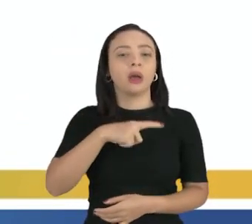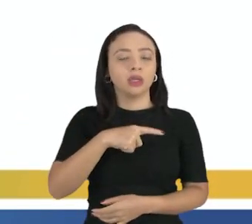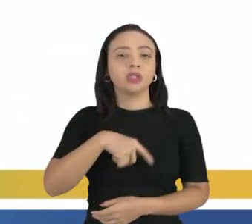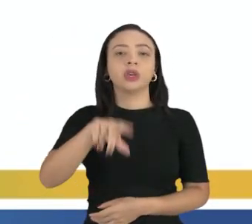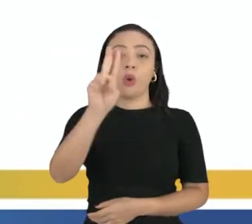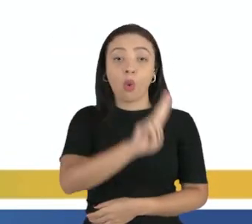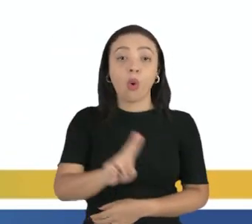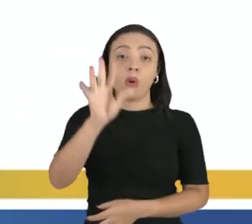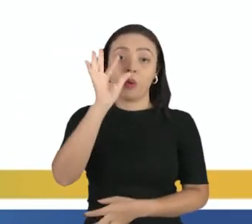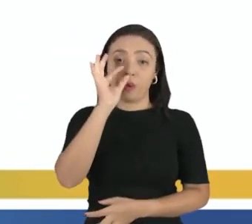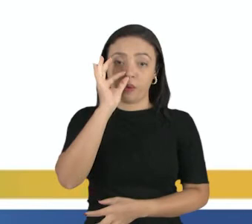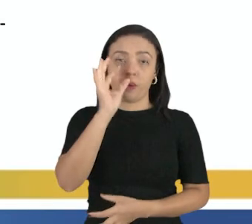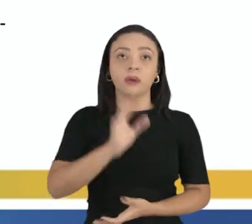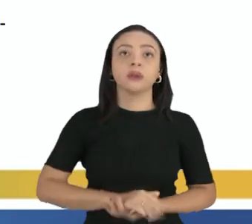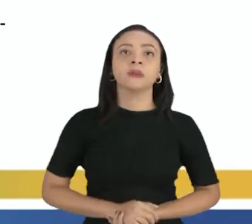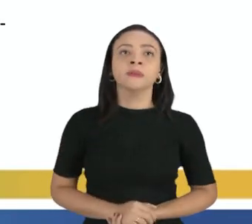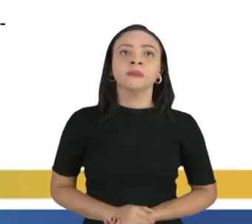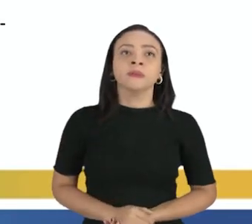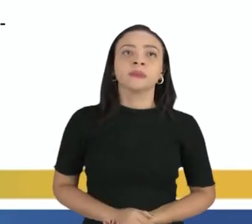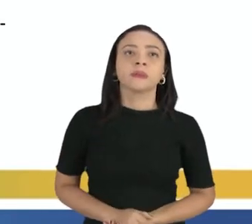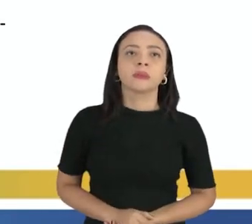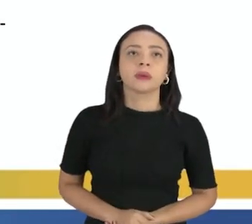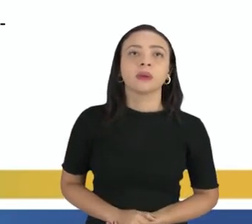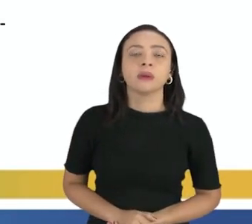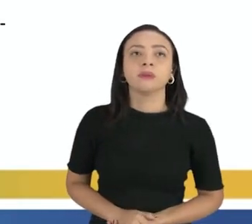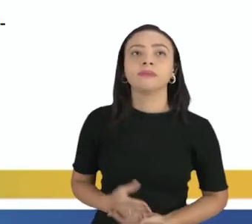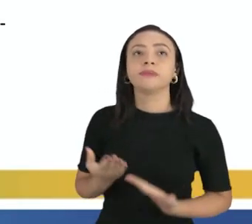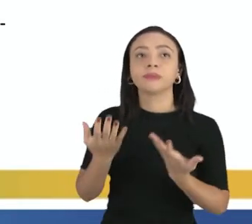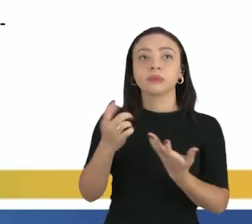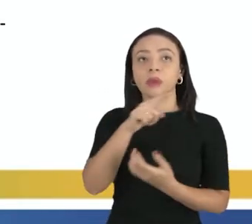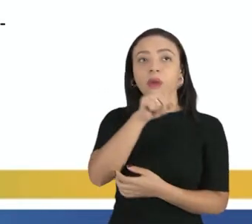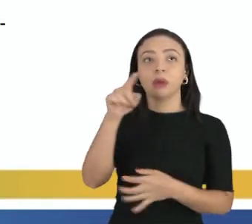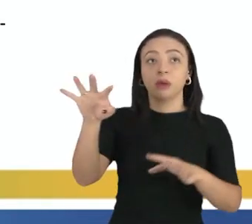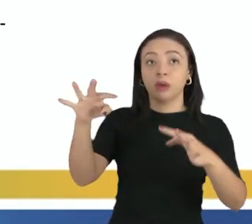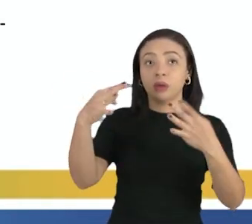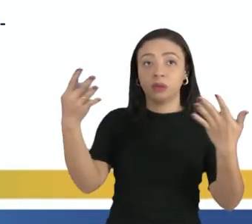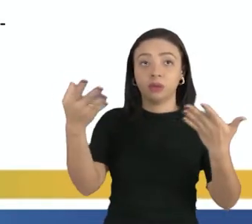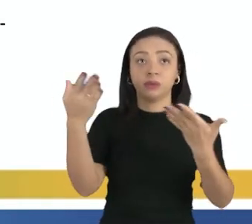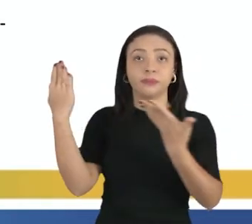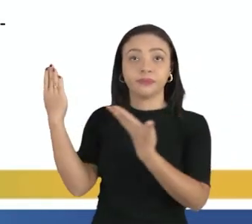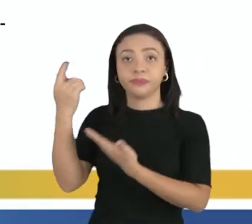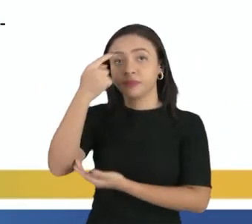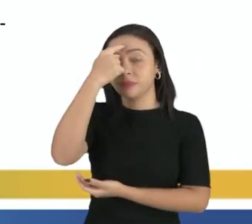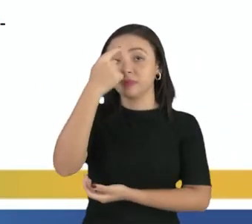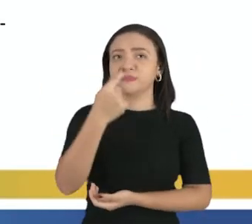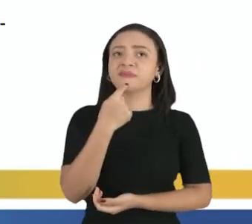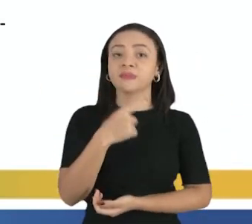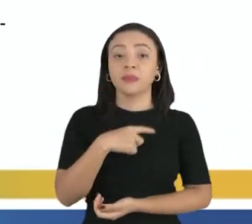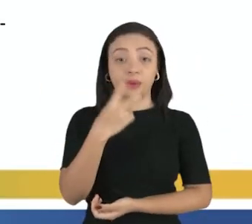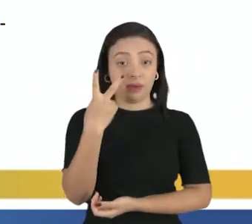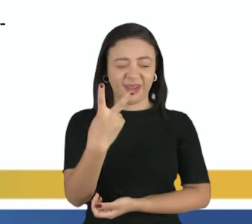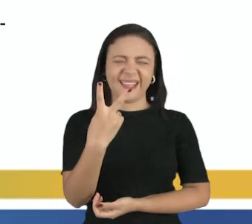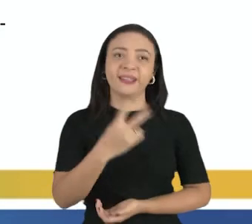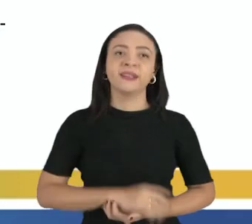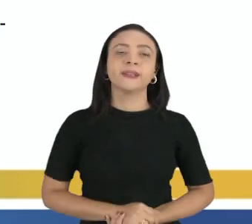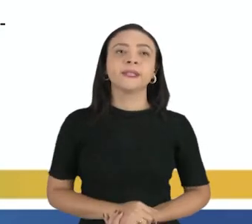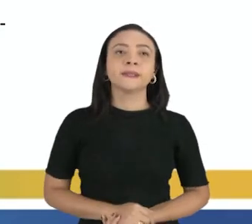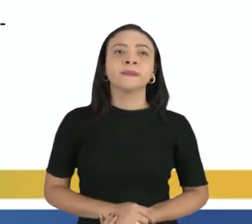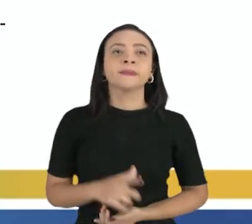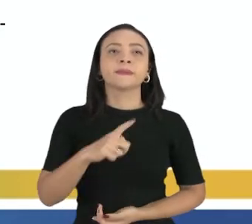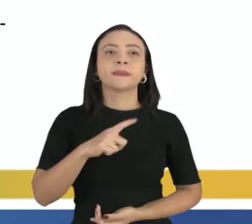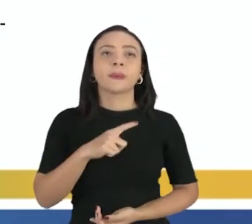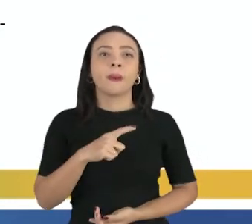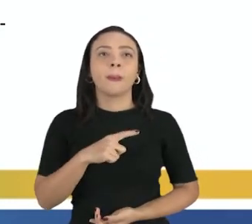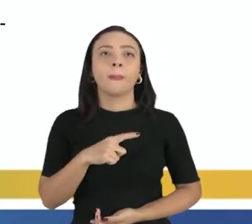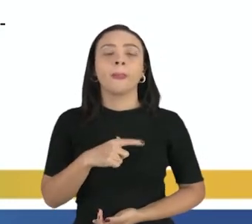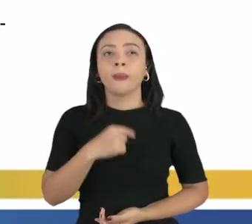fazia uso de piercing, tá? Eu quero que vocês observem aqui na tela comigo essas duas imagens, né? Nós